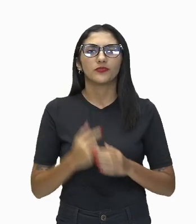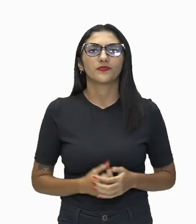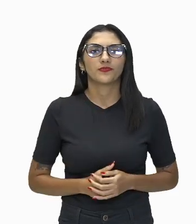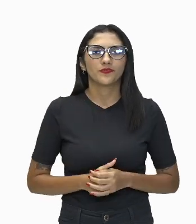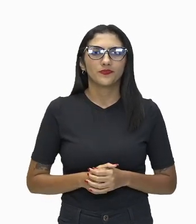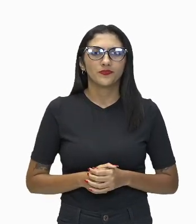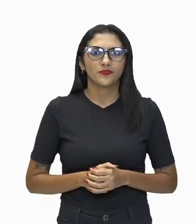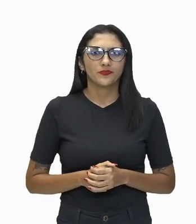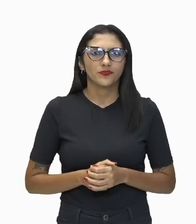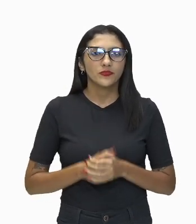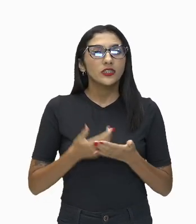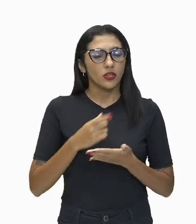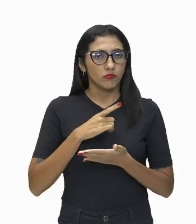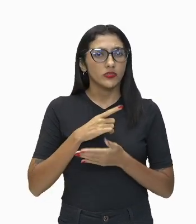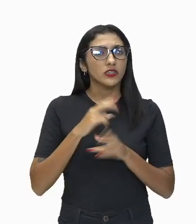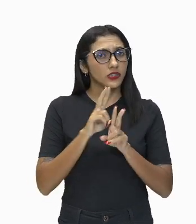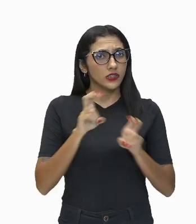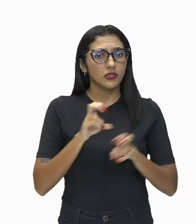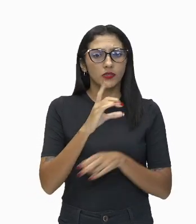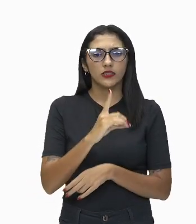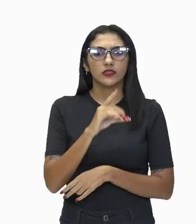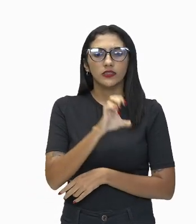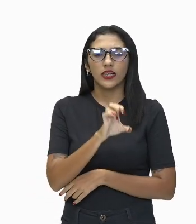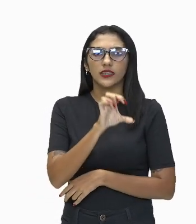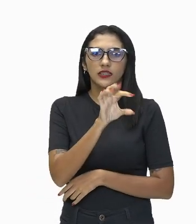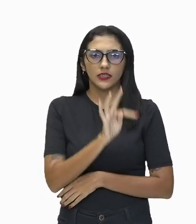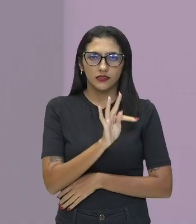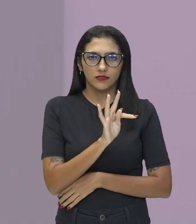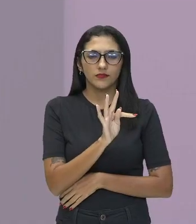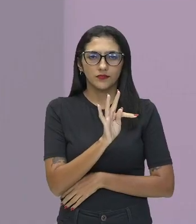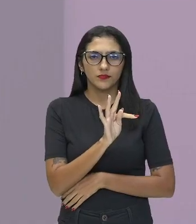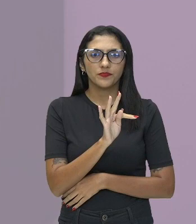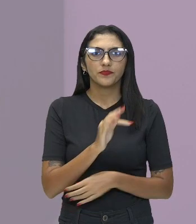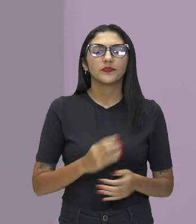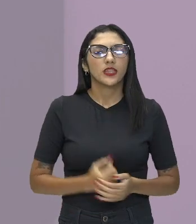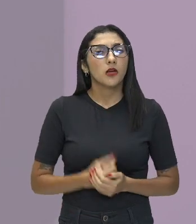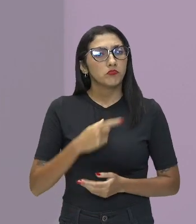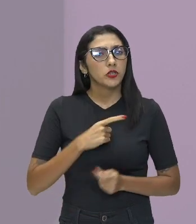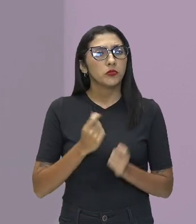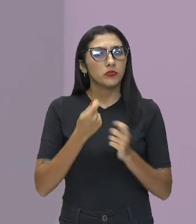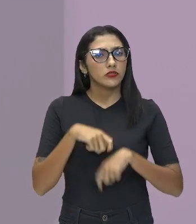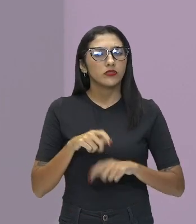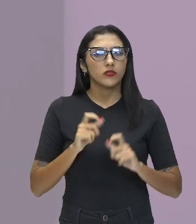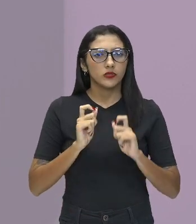temos os determinantes, tá? Que podem ser